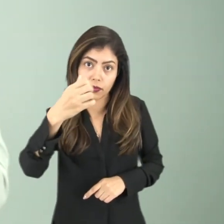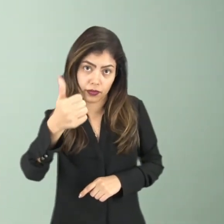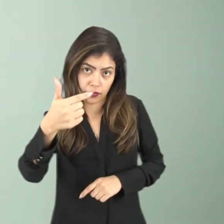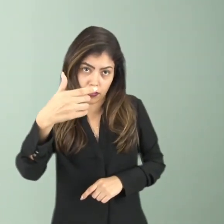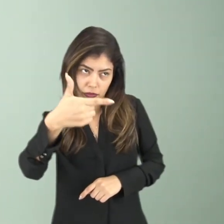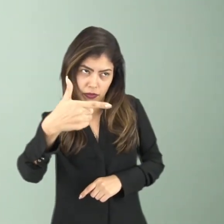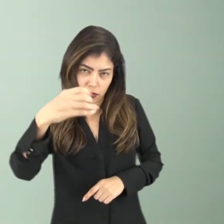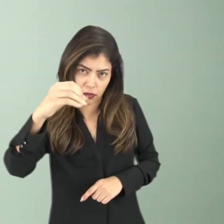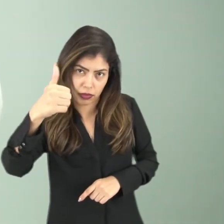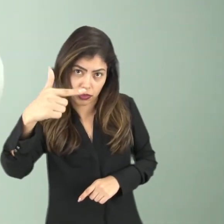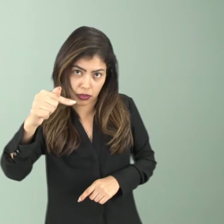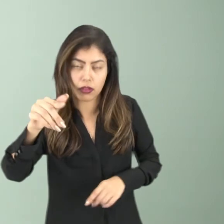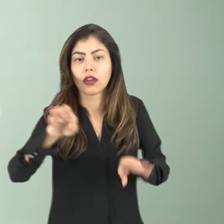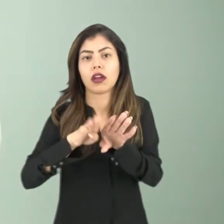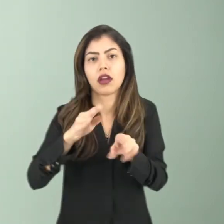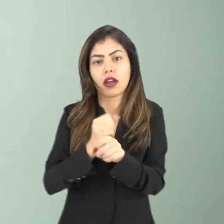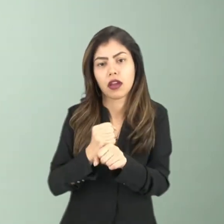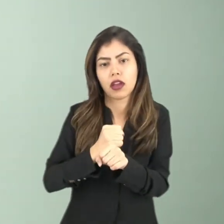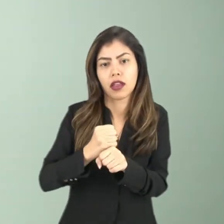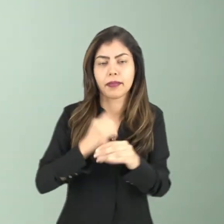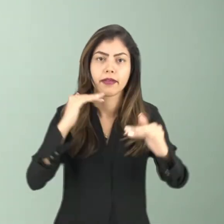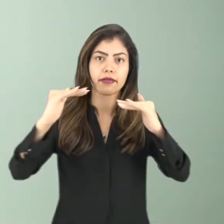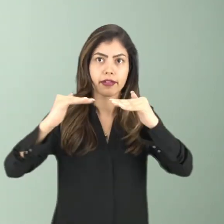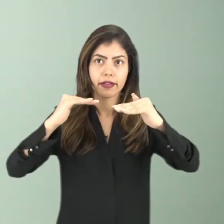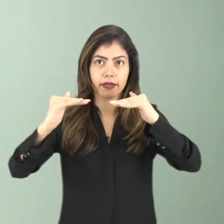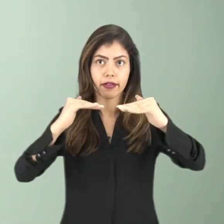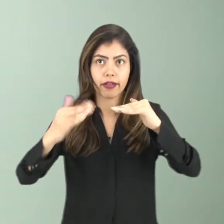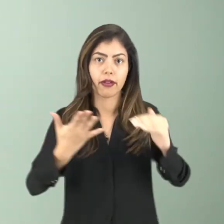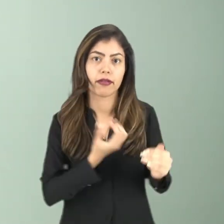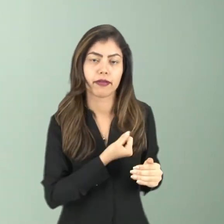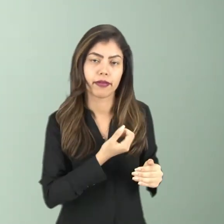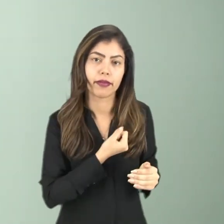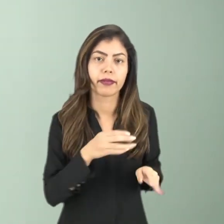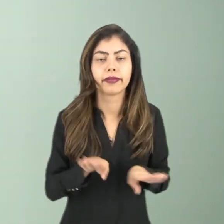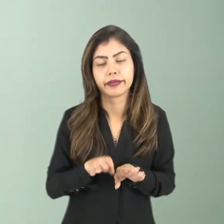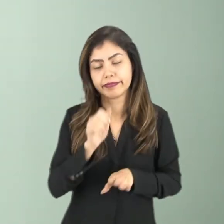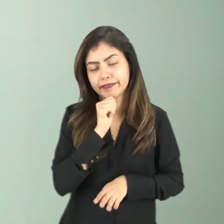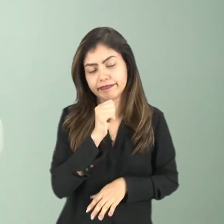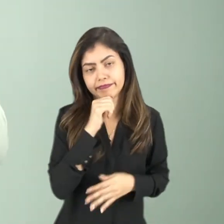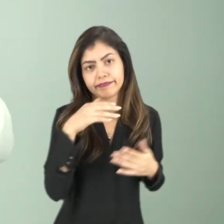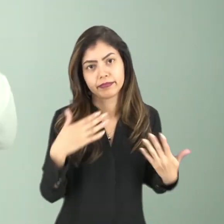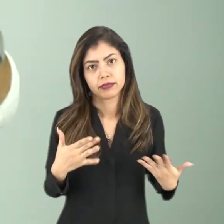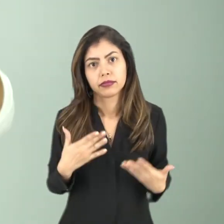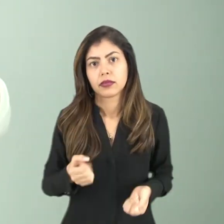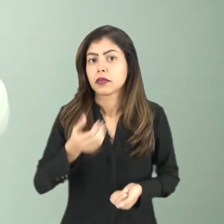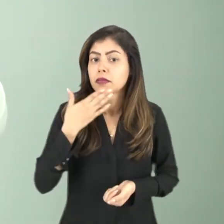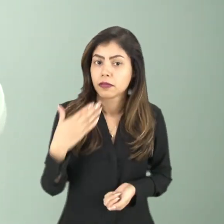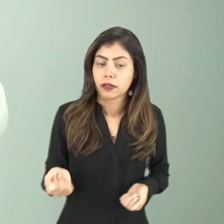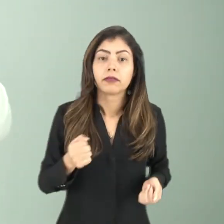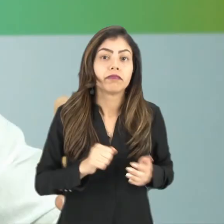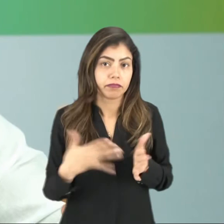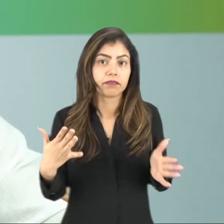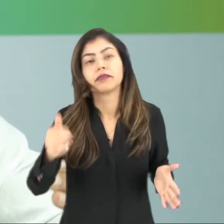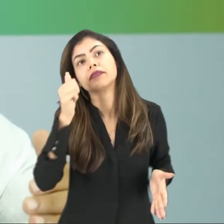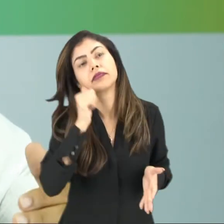217 anos para se igualar ao homem nessa questão aí dos números, tá? Então a gente melhorou muito a situação da